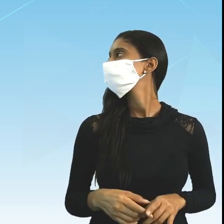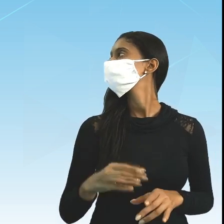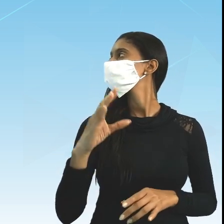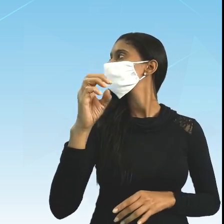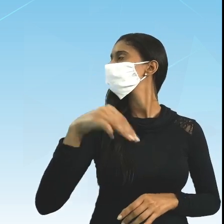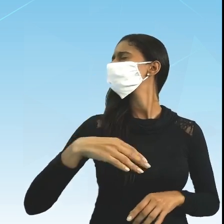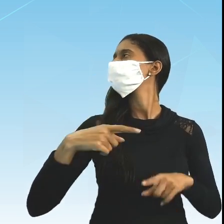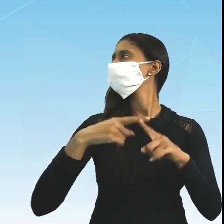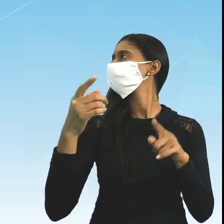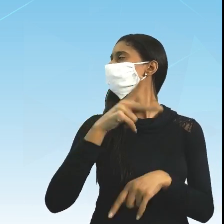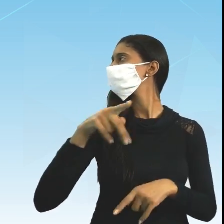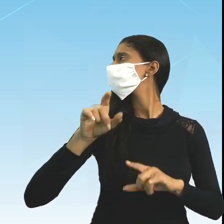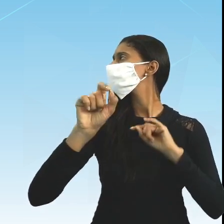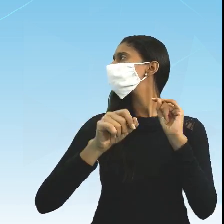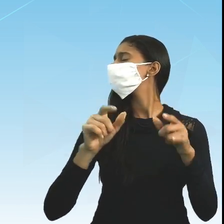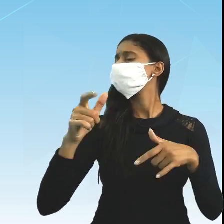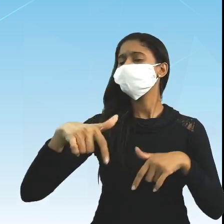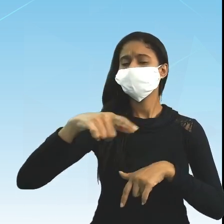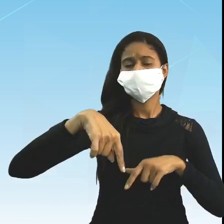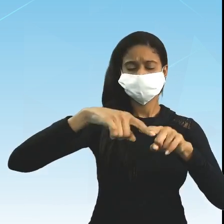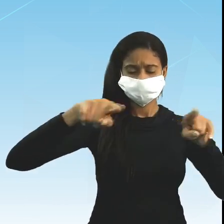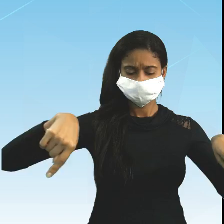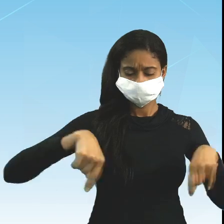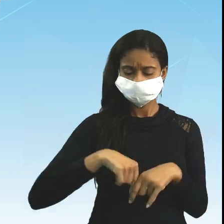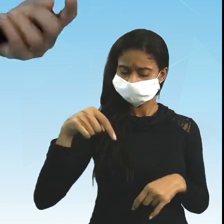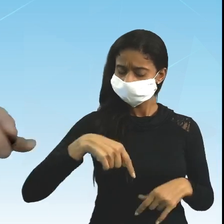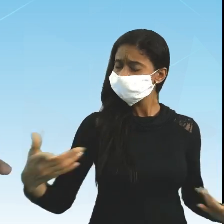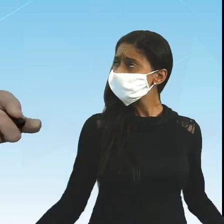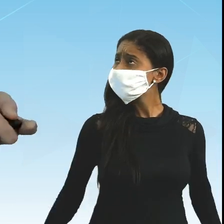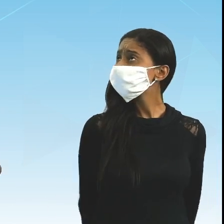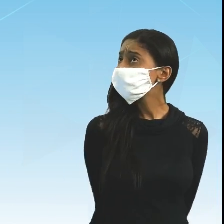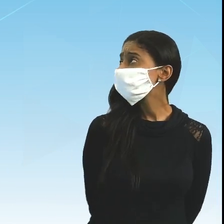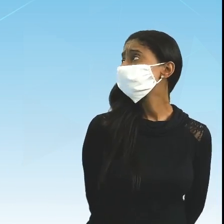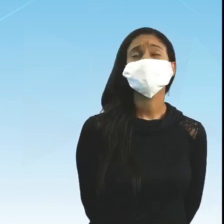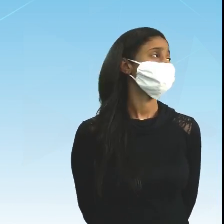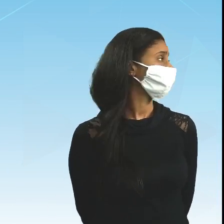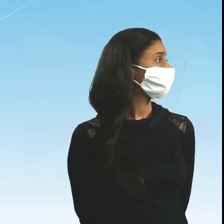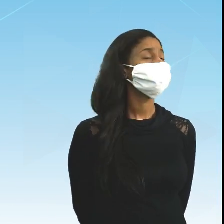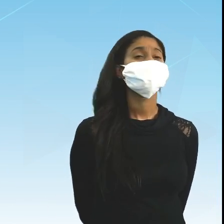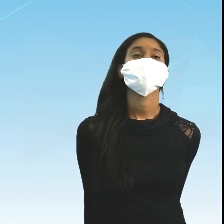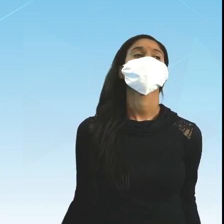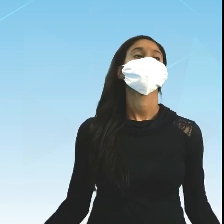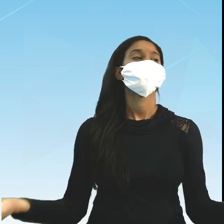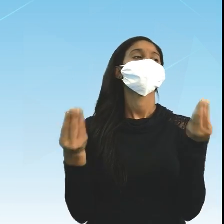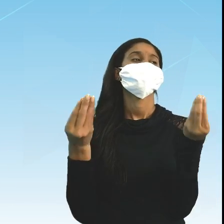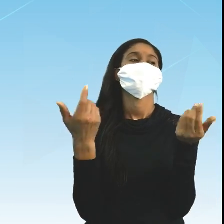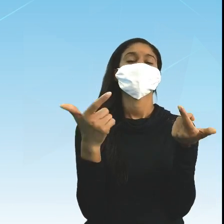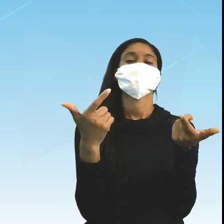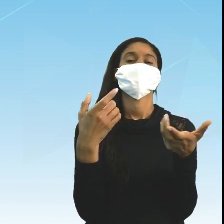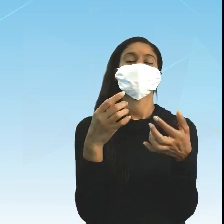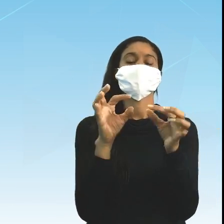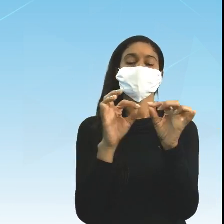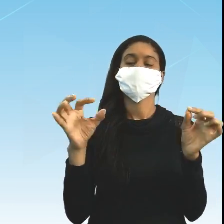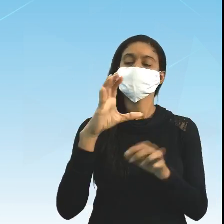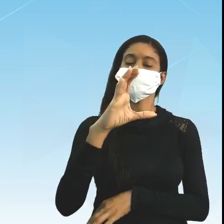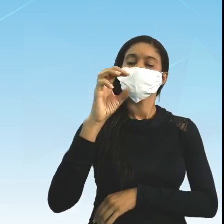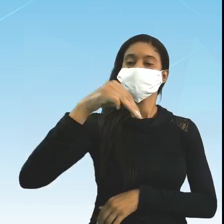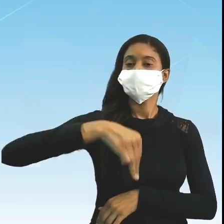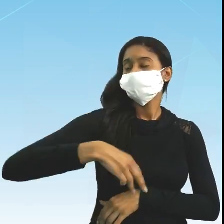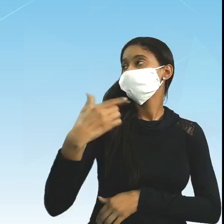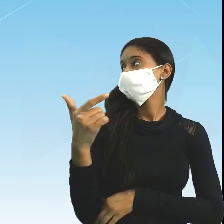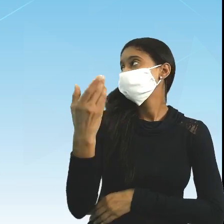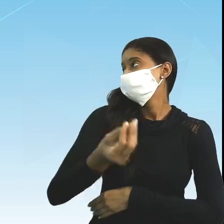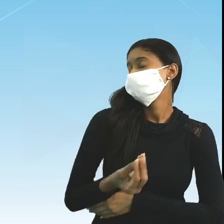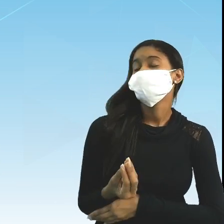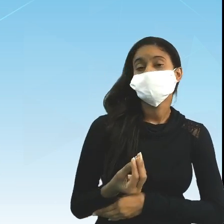Mas, professora, essa sala aqui, pronto, não vai dar para a gente fazer de centímetro por centímetro a escala. A gente vai